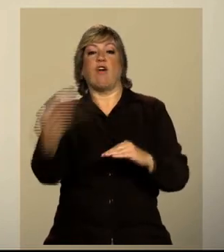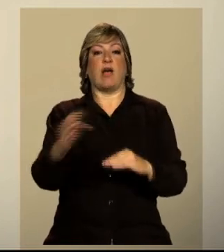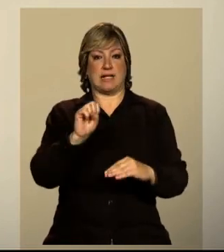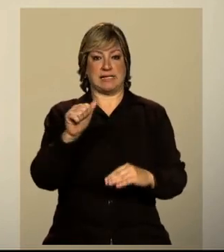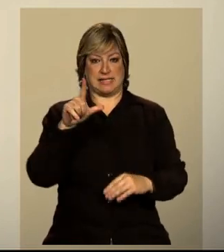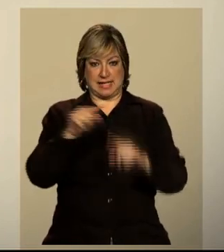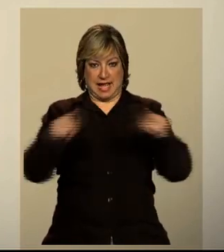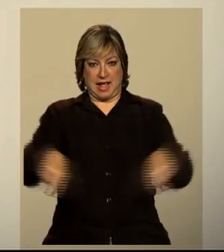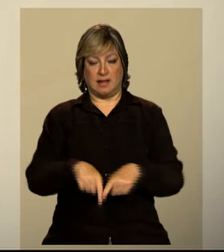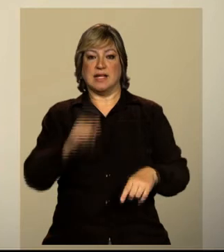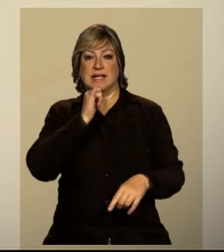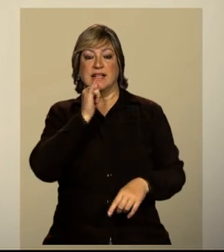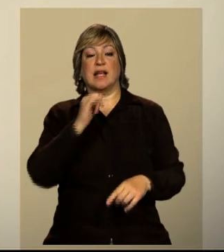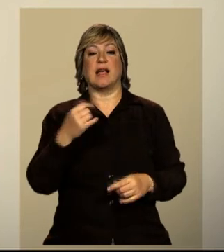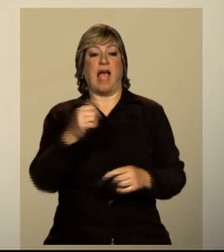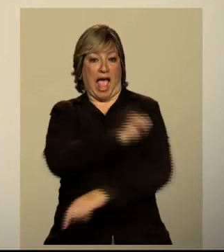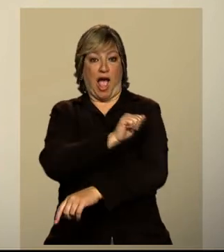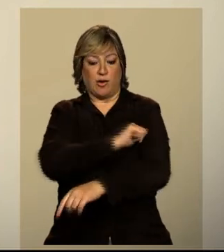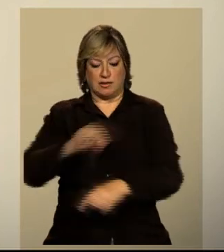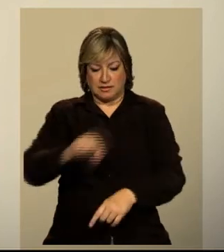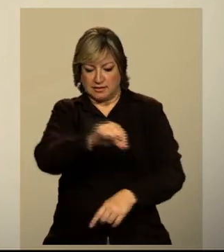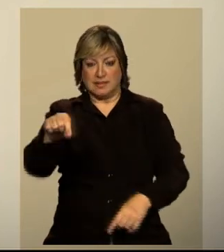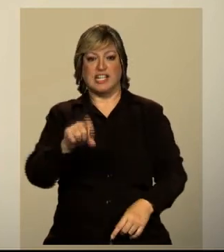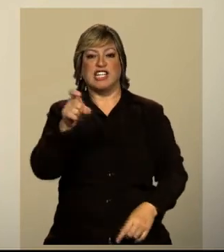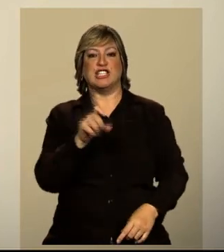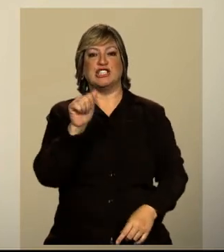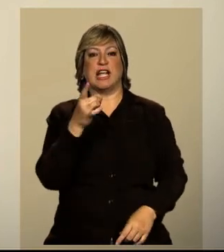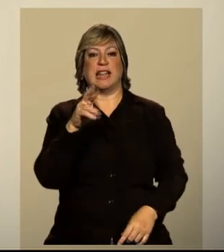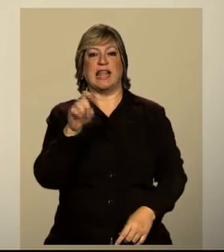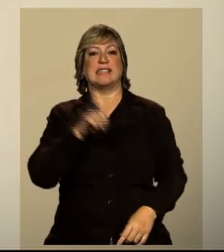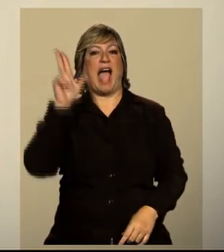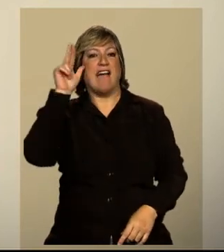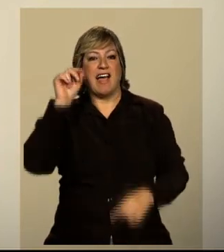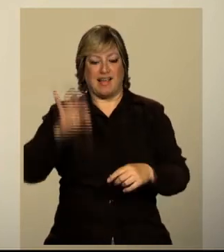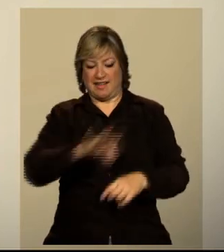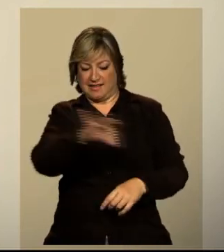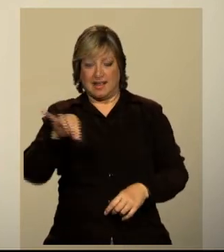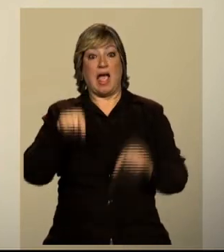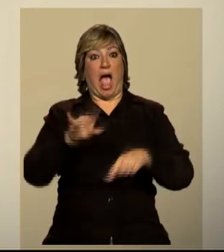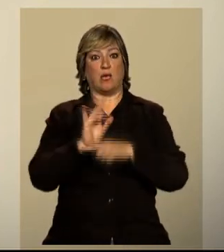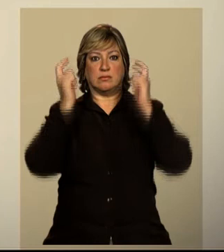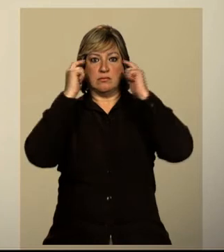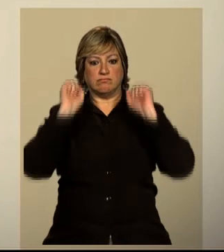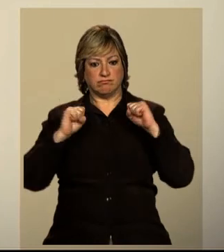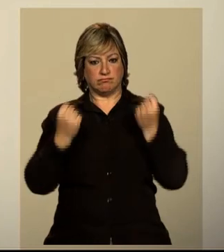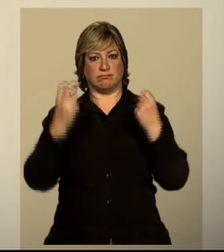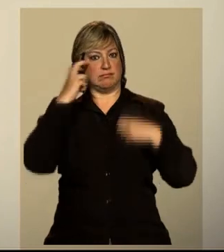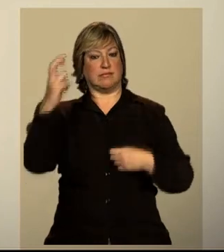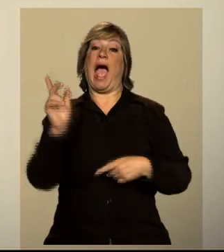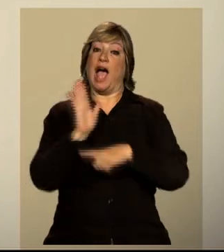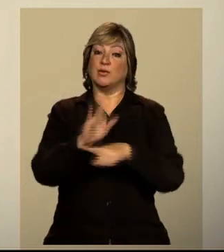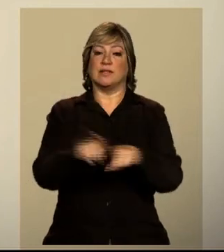por exemplo quando o aluno joga xadrez ele exercita o raciocínio lógico a ajuda no aprendizado da Matemática